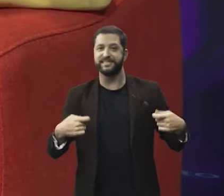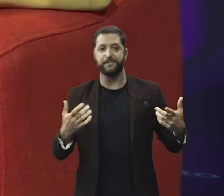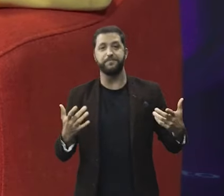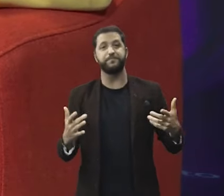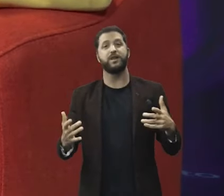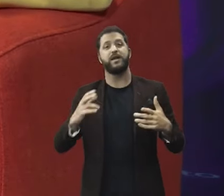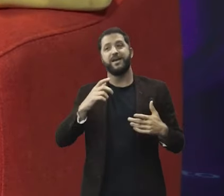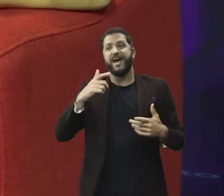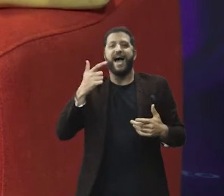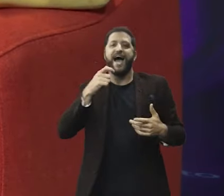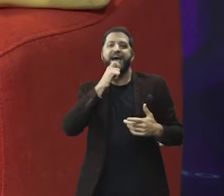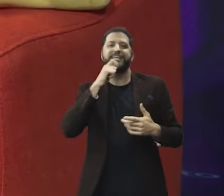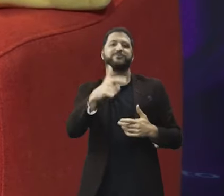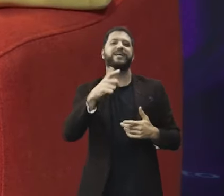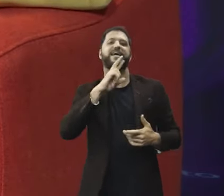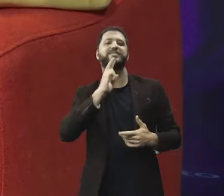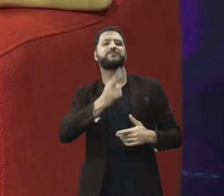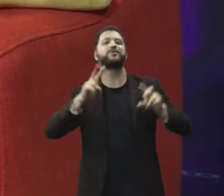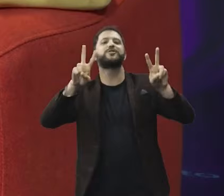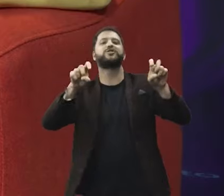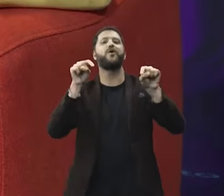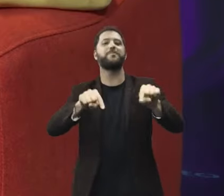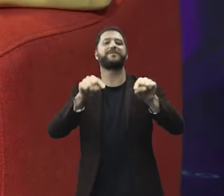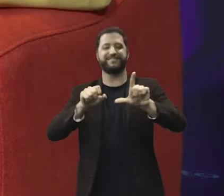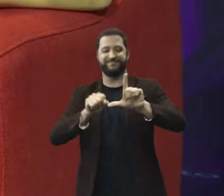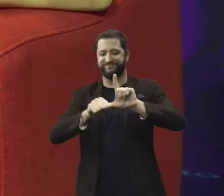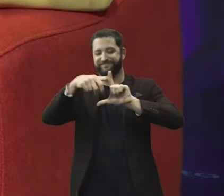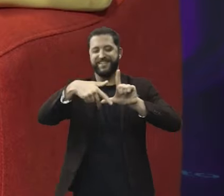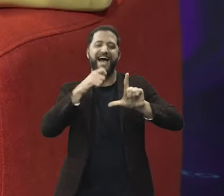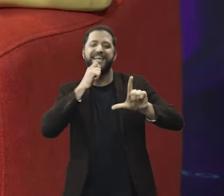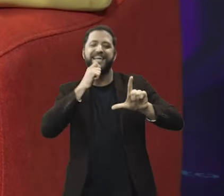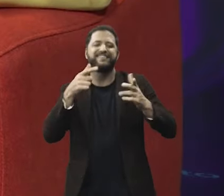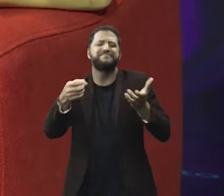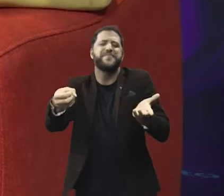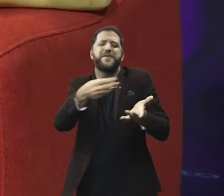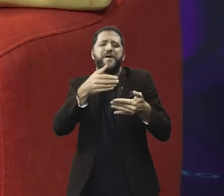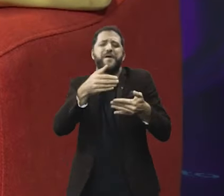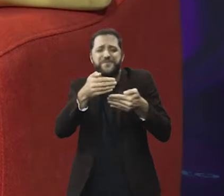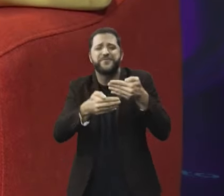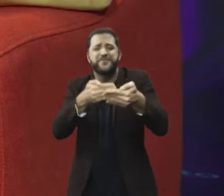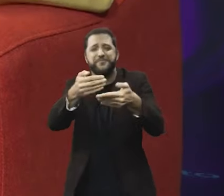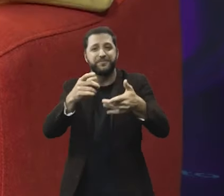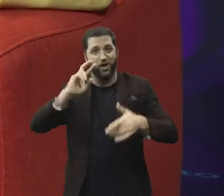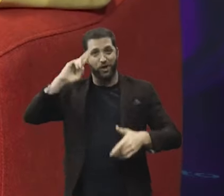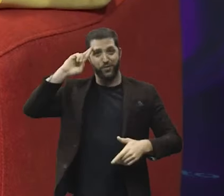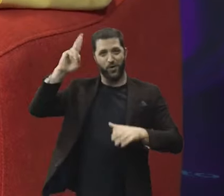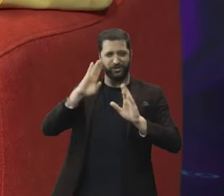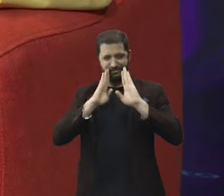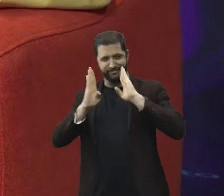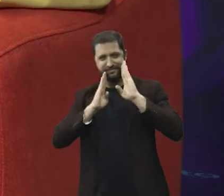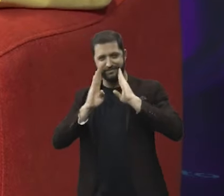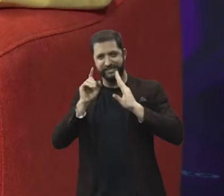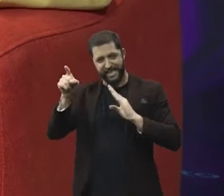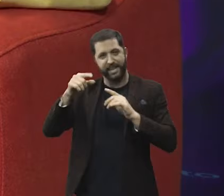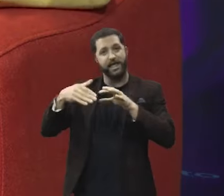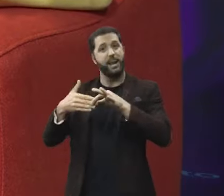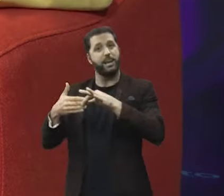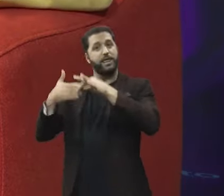temos ainda porque é algo novo é o que tá sendo criado o Marc zugerberg que é quem tá liderando todo esse